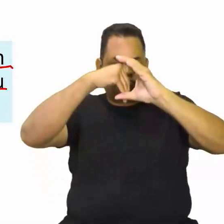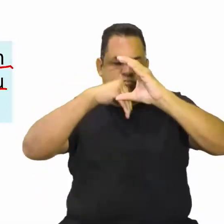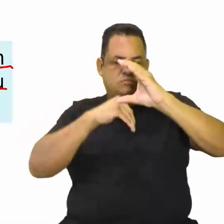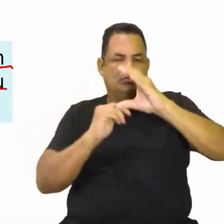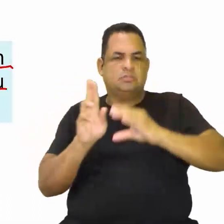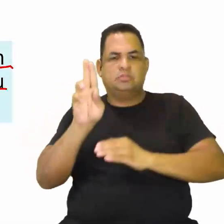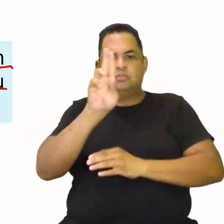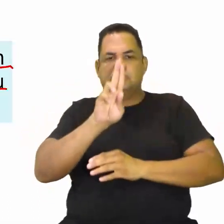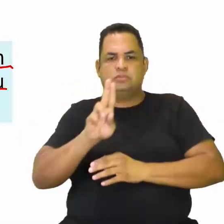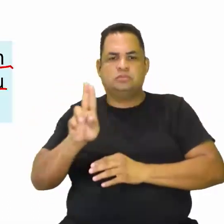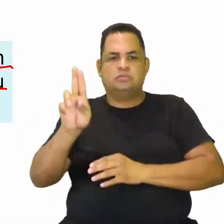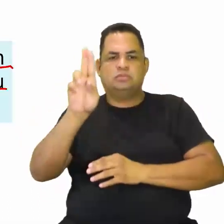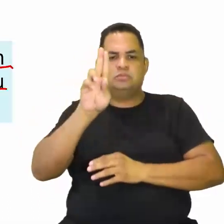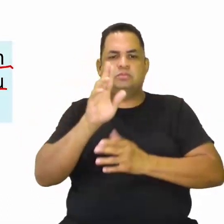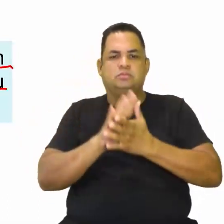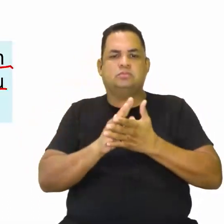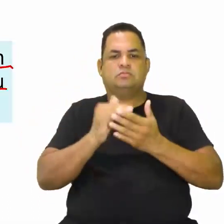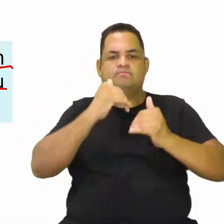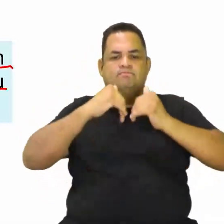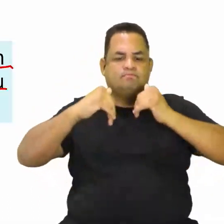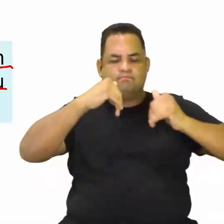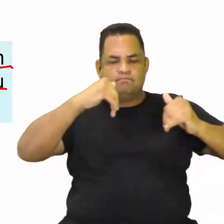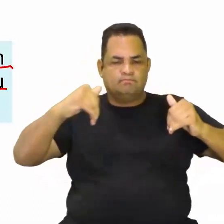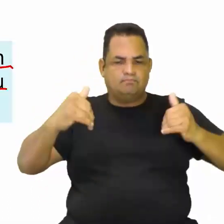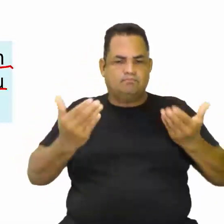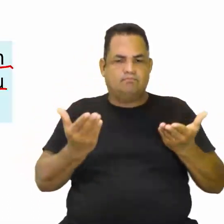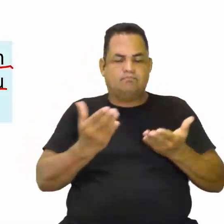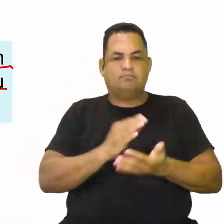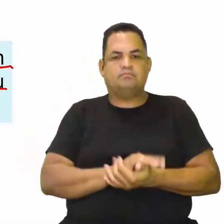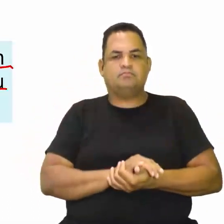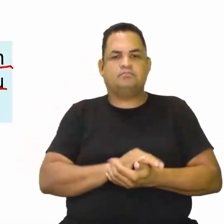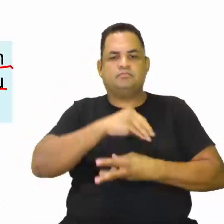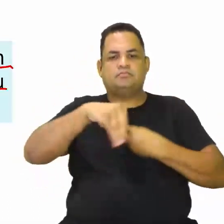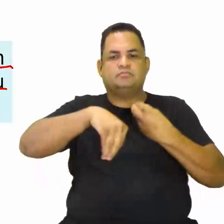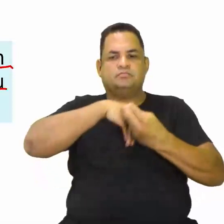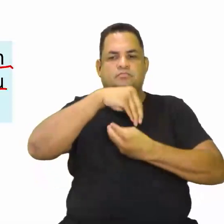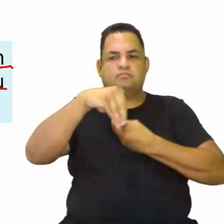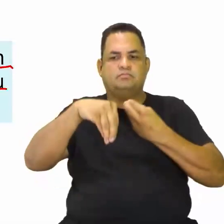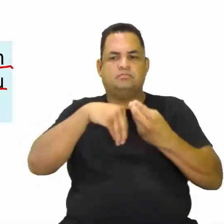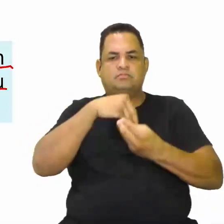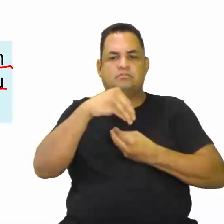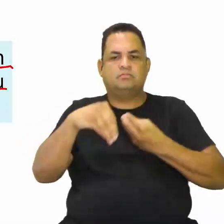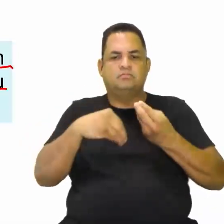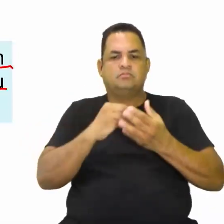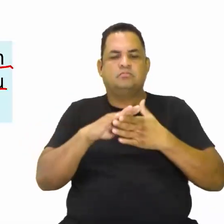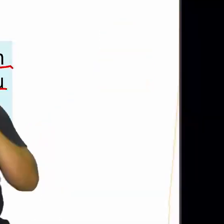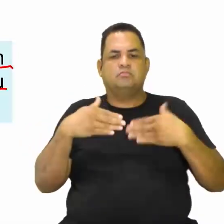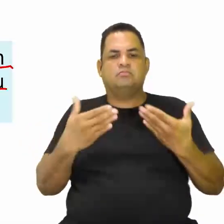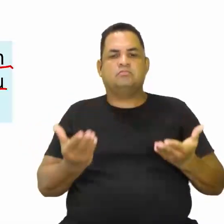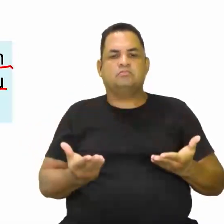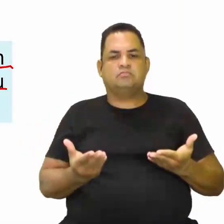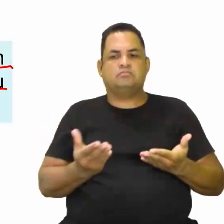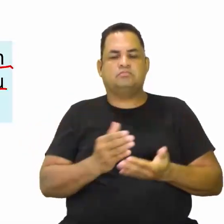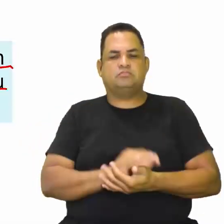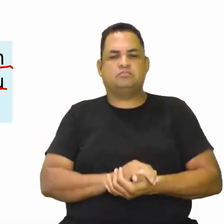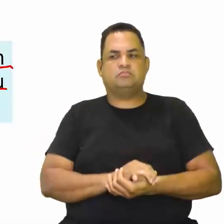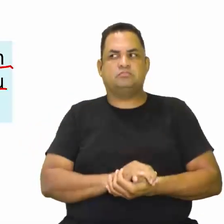técnica utilizada para você separar uma mistura na qual